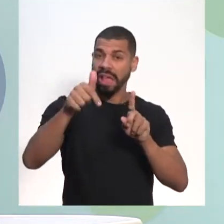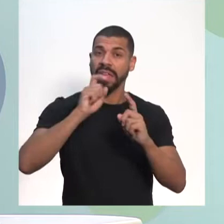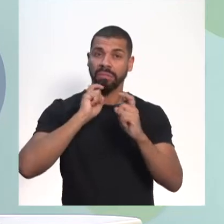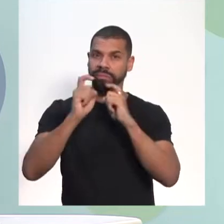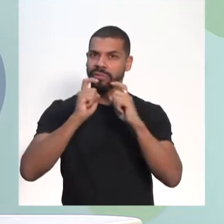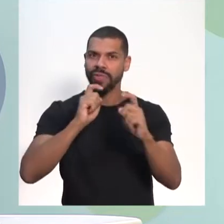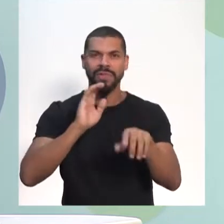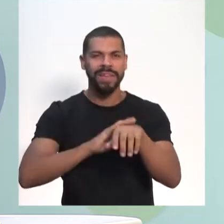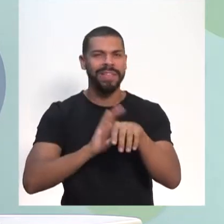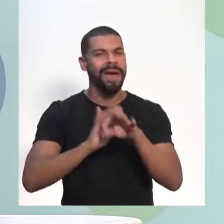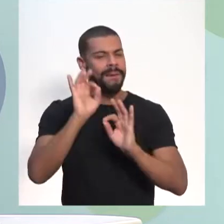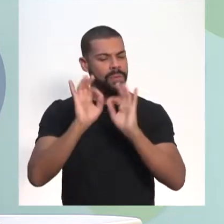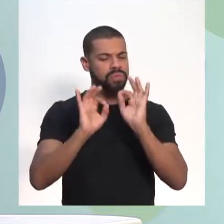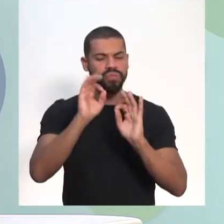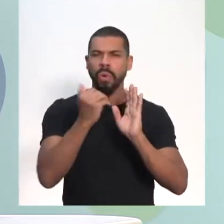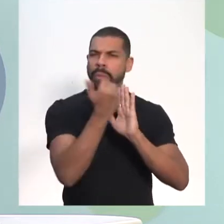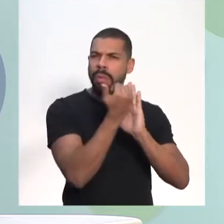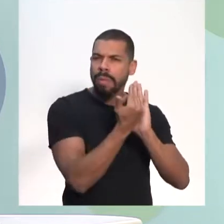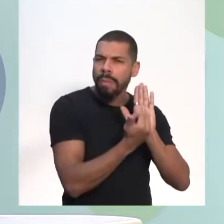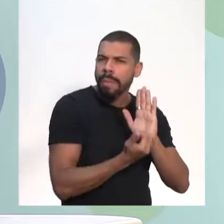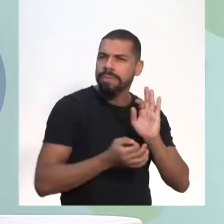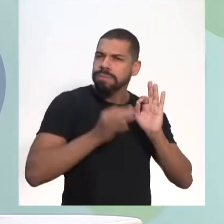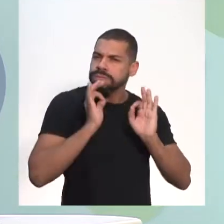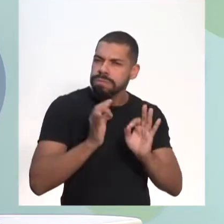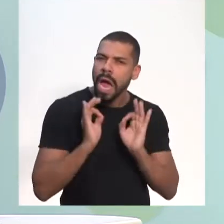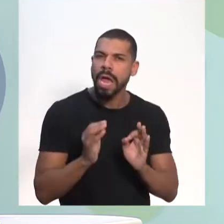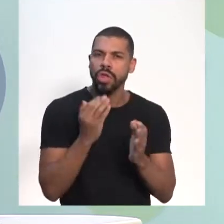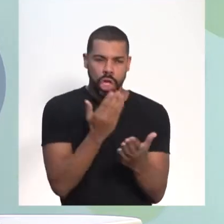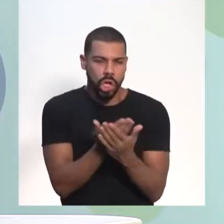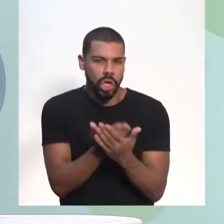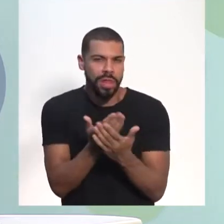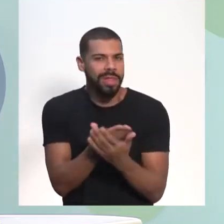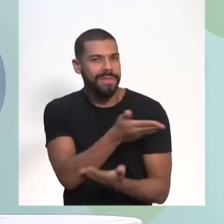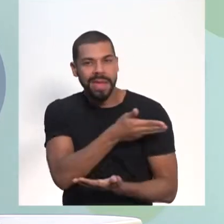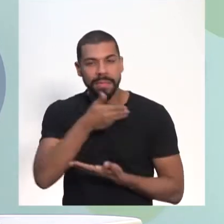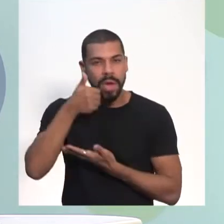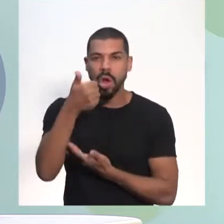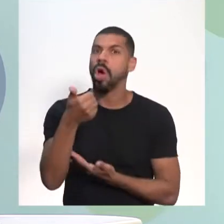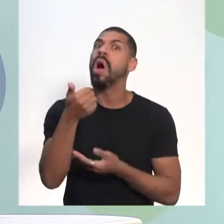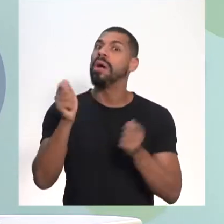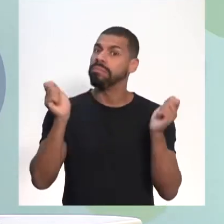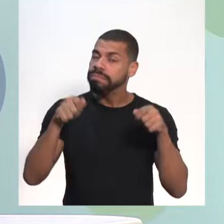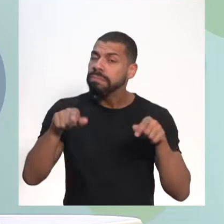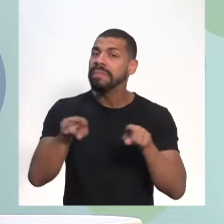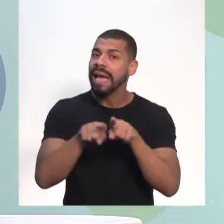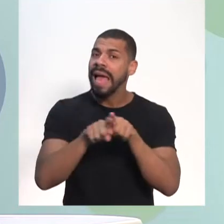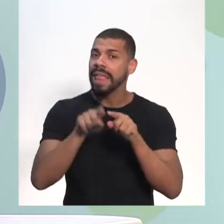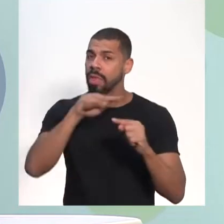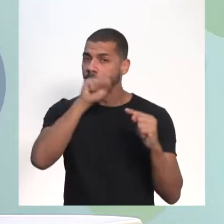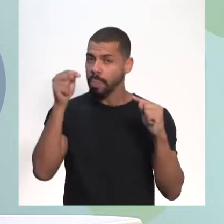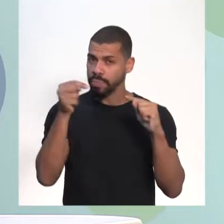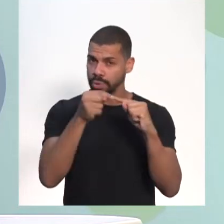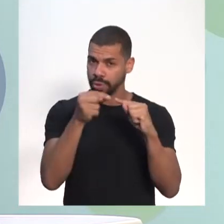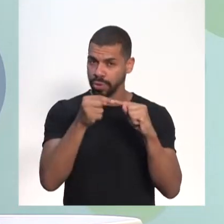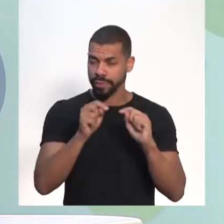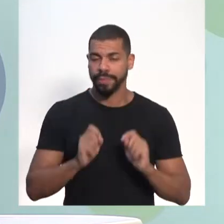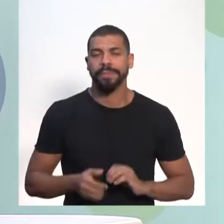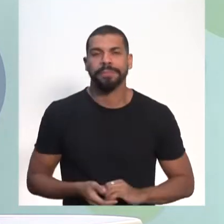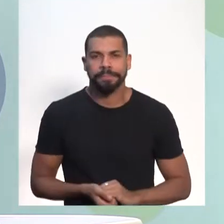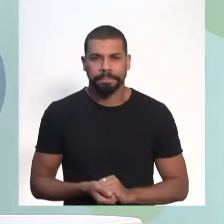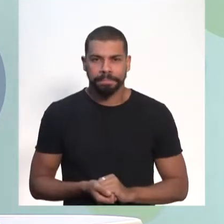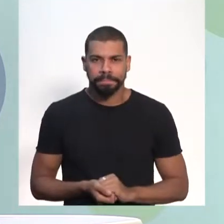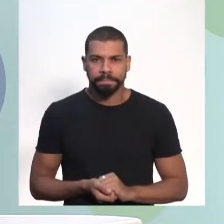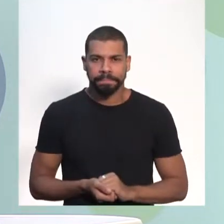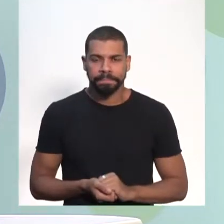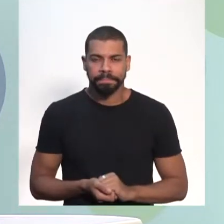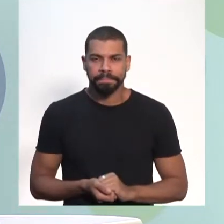estar mais organizado, as nossas aulas estarão também melhores. Eu acho que essa é a ideia, o processo é esse mesmo.